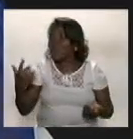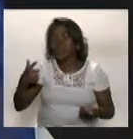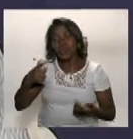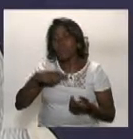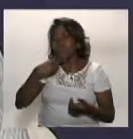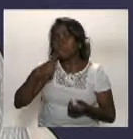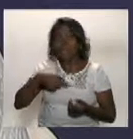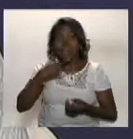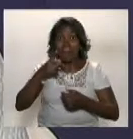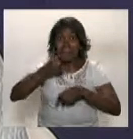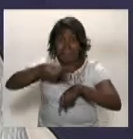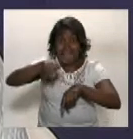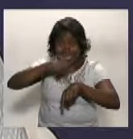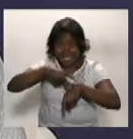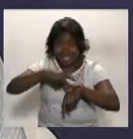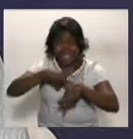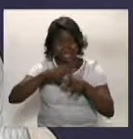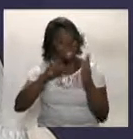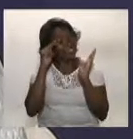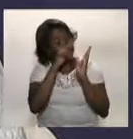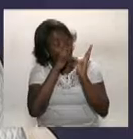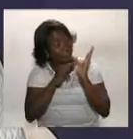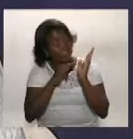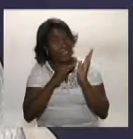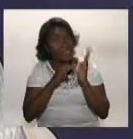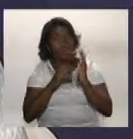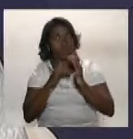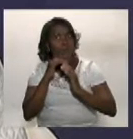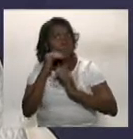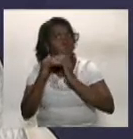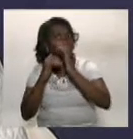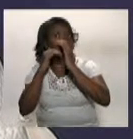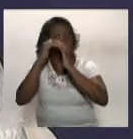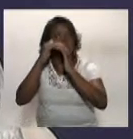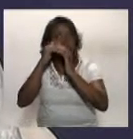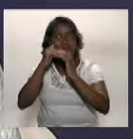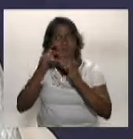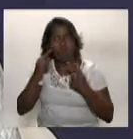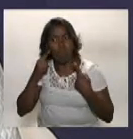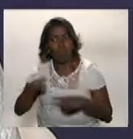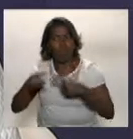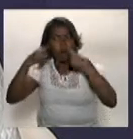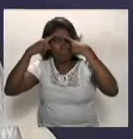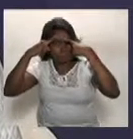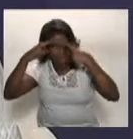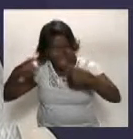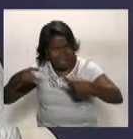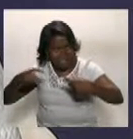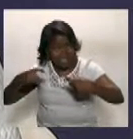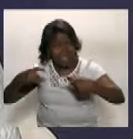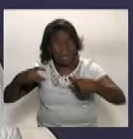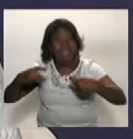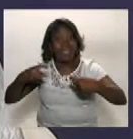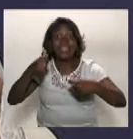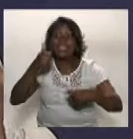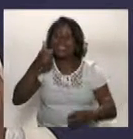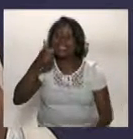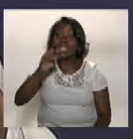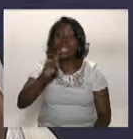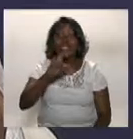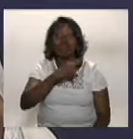da questão da impunidade, como a gente falou aqui também, sobre a necessidade de estruturar essa rede de proteção à mulher? Como é que a senhora vê o peso